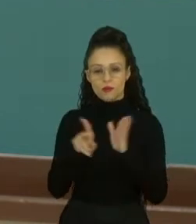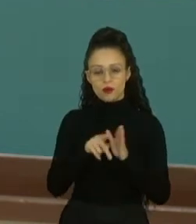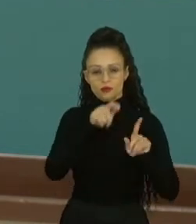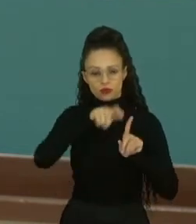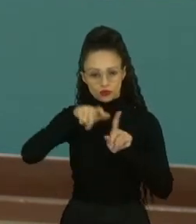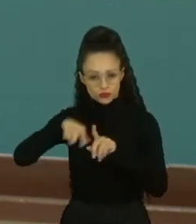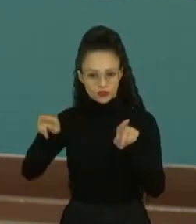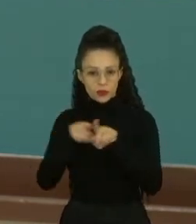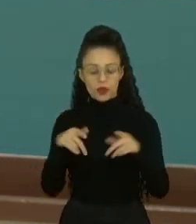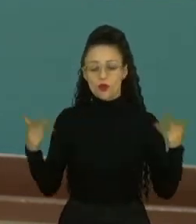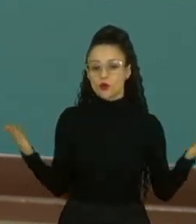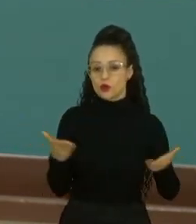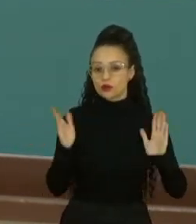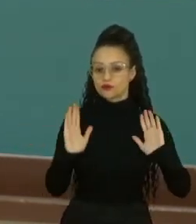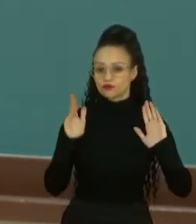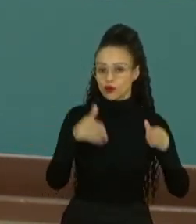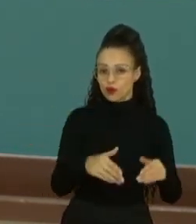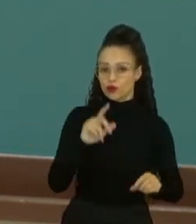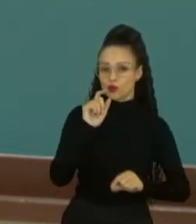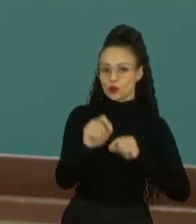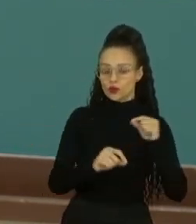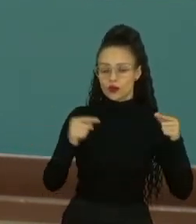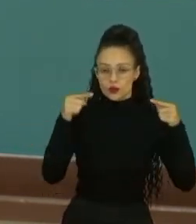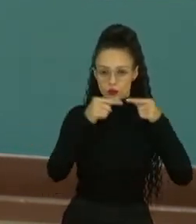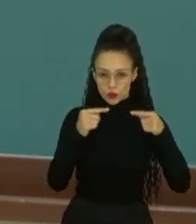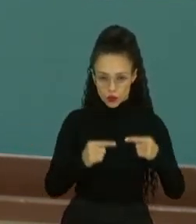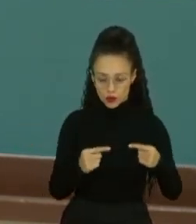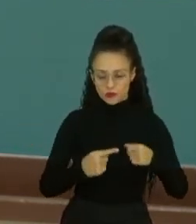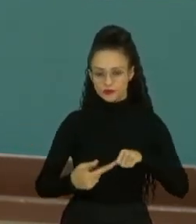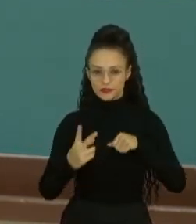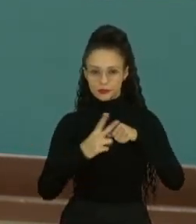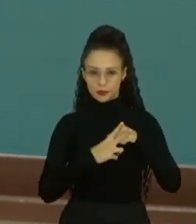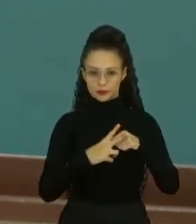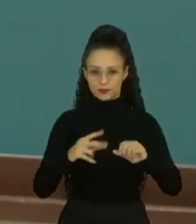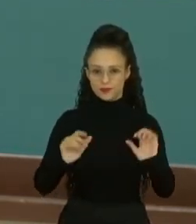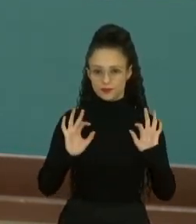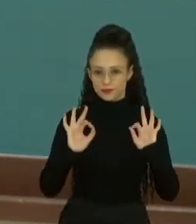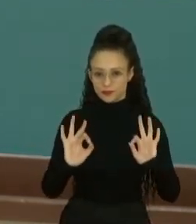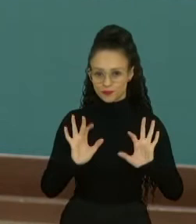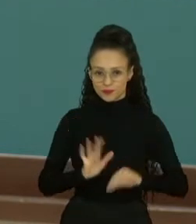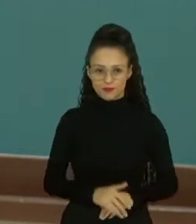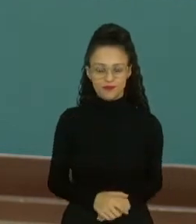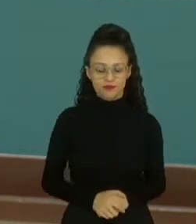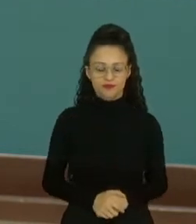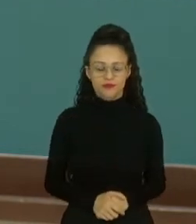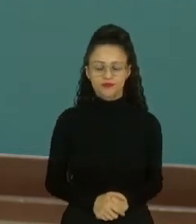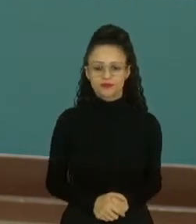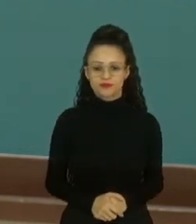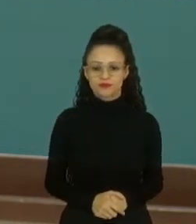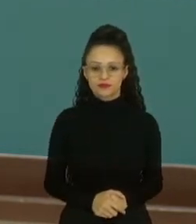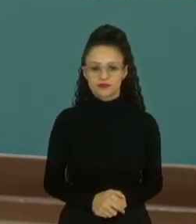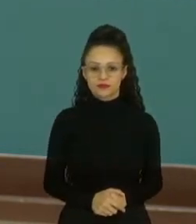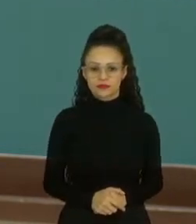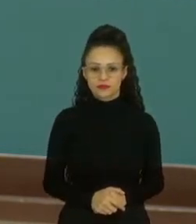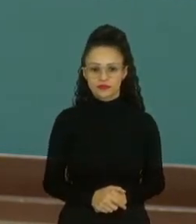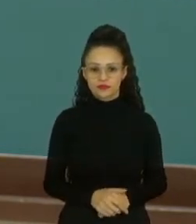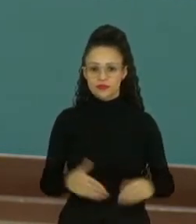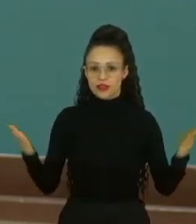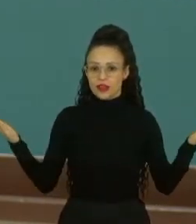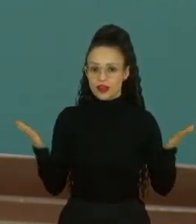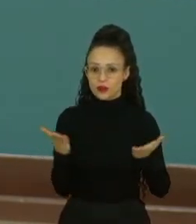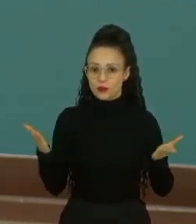certo? Mas hoje nós vamos focar na parte da concordância verbal, certo? E